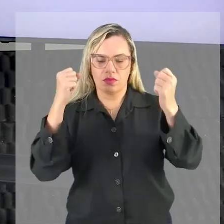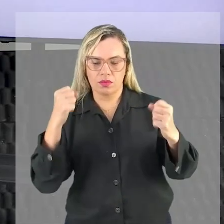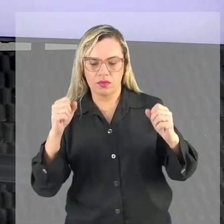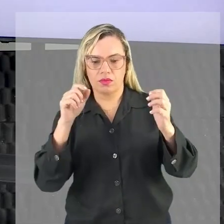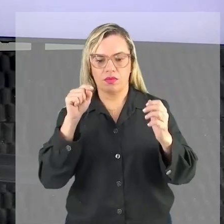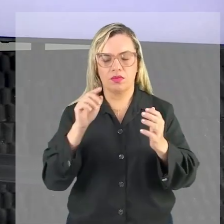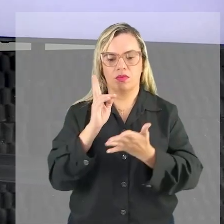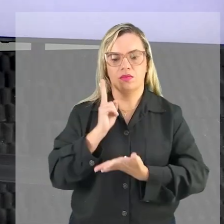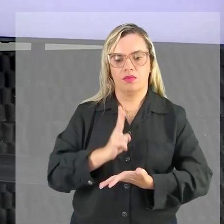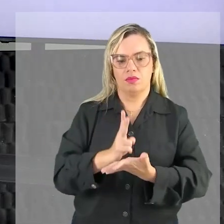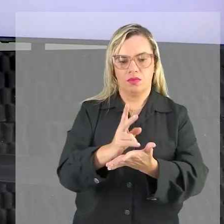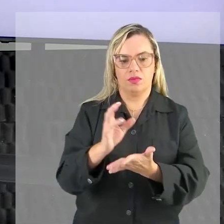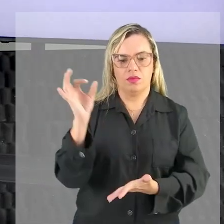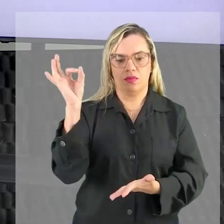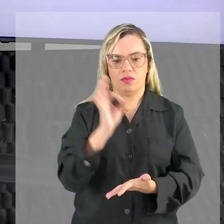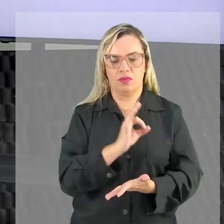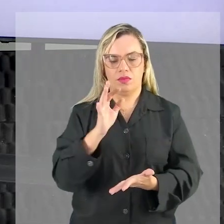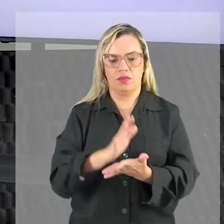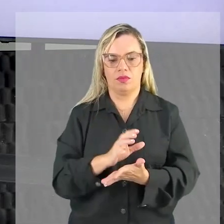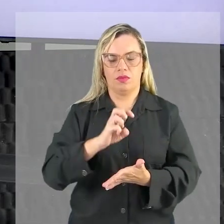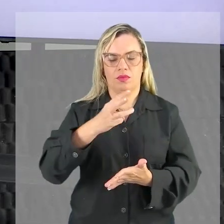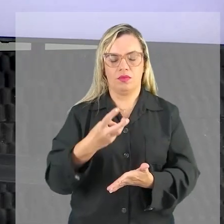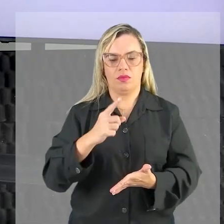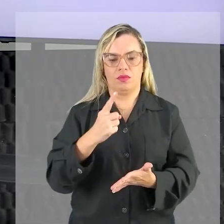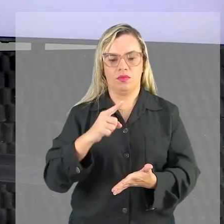o percentual de praticantes ia de